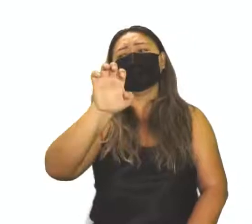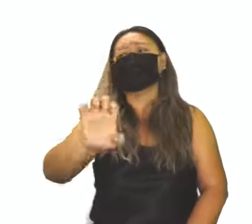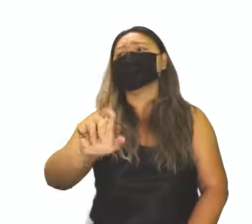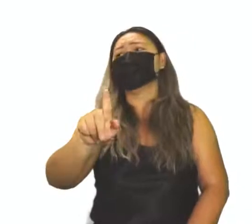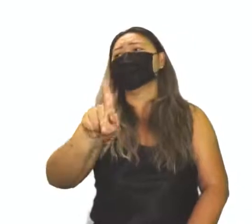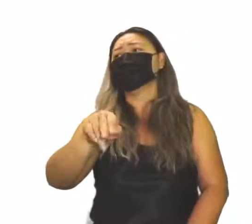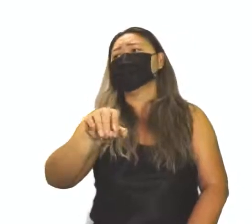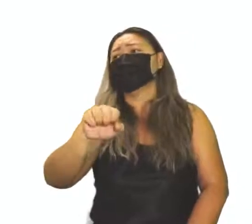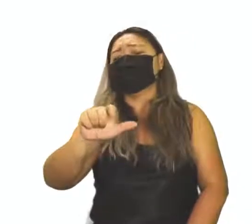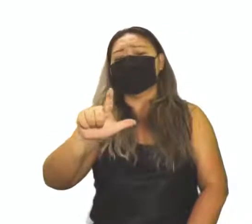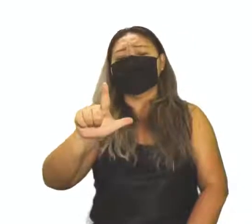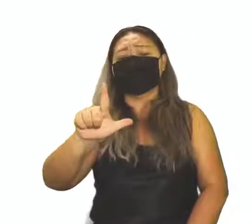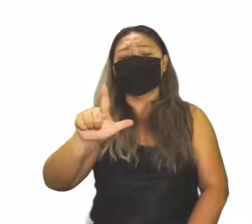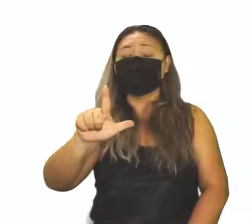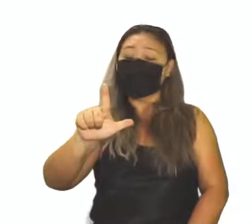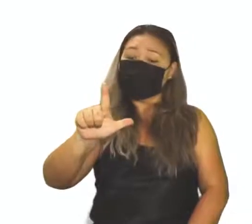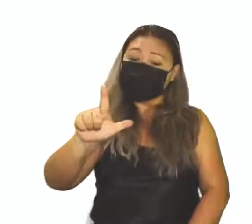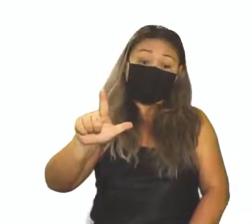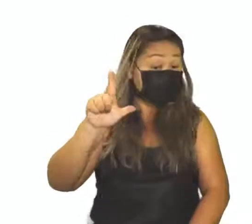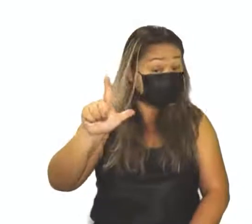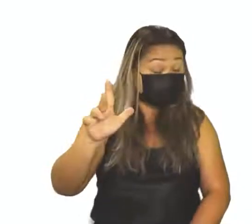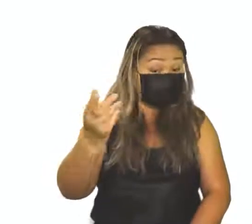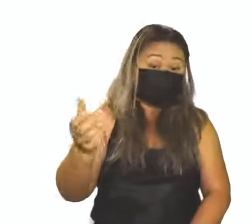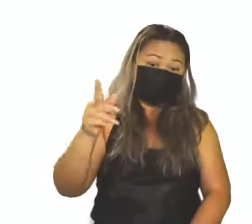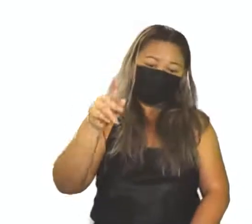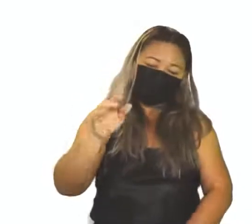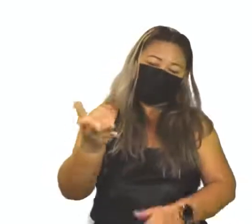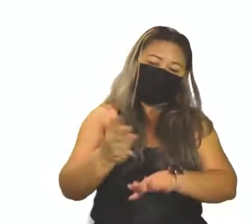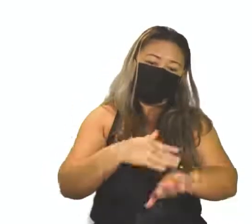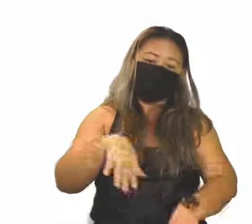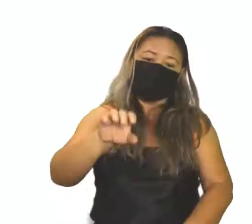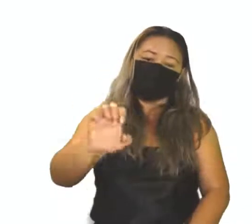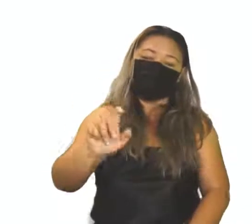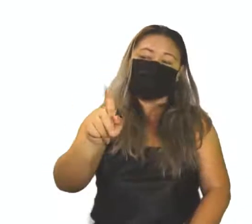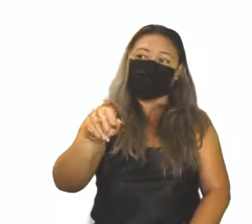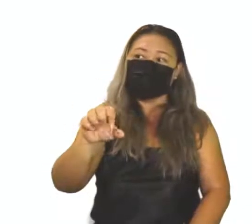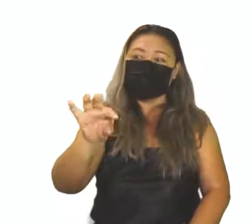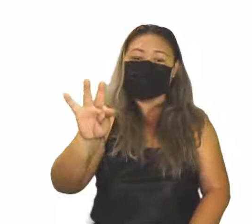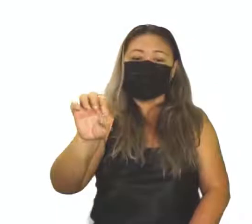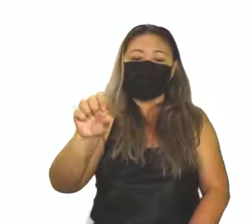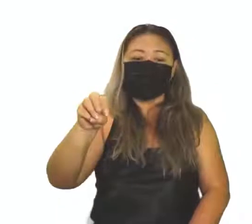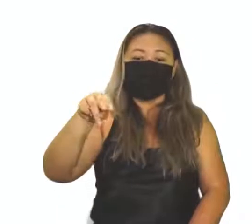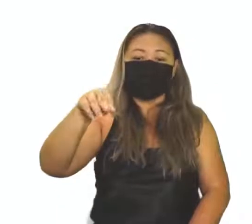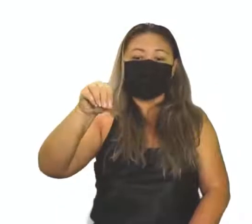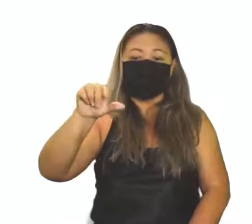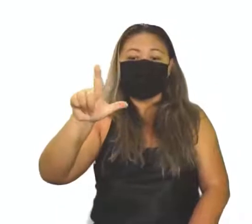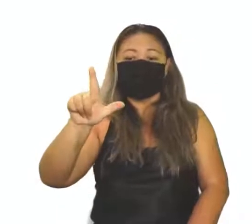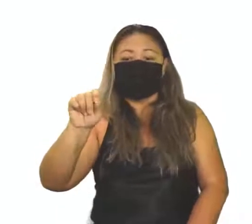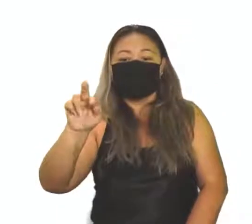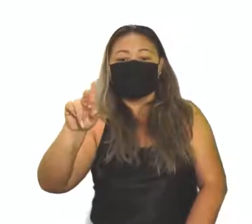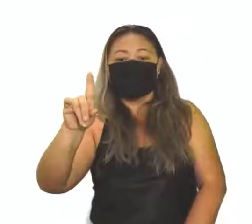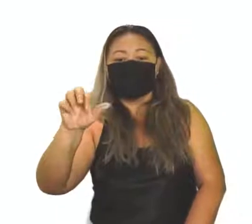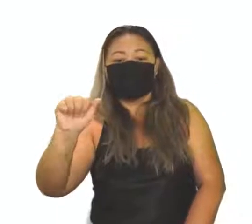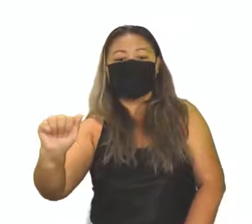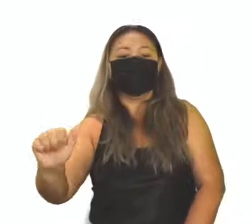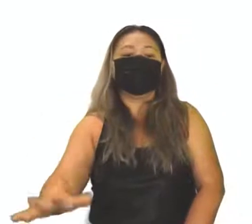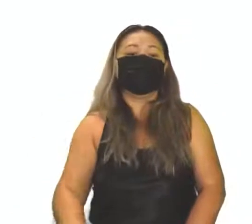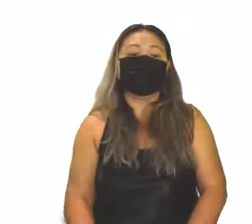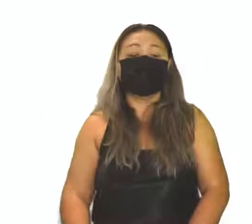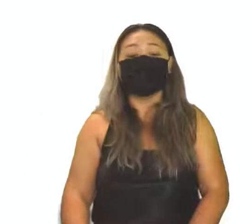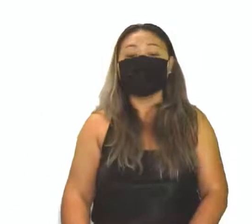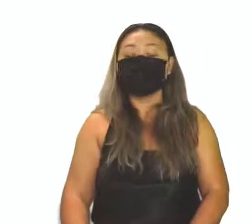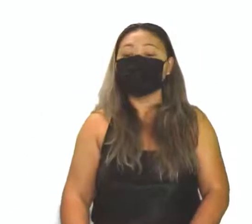epistemologia. Então, ela tem todo o sentido, tá? Teoria do conhecimento, gnoseologia ou